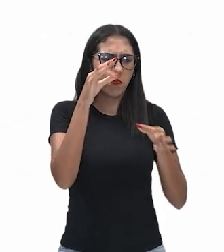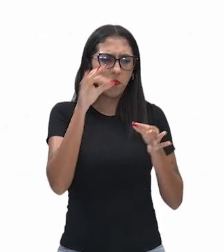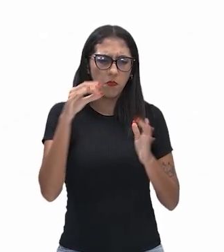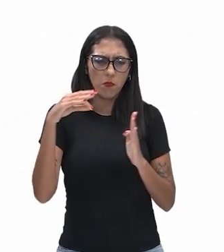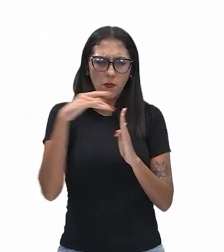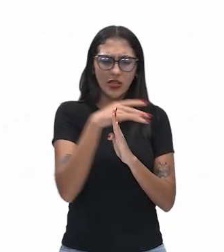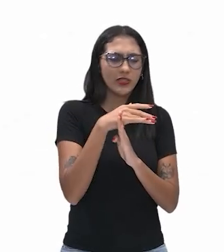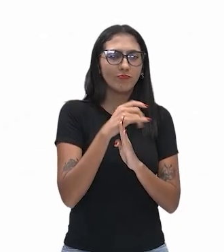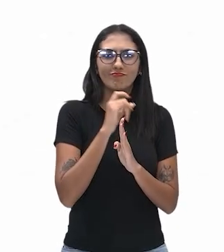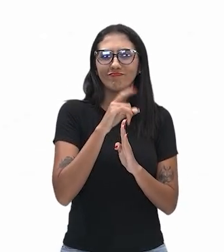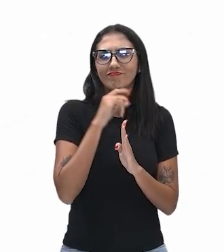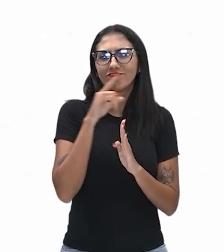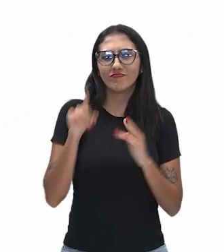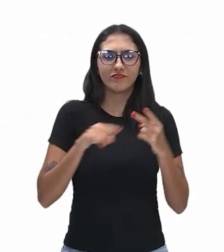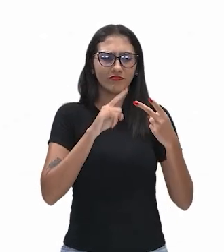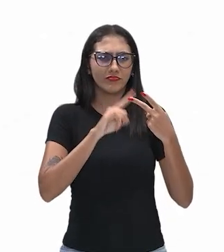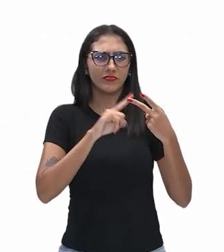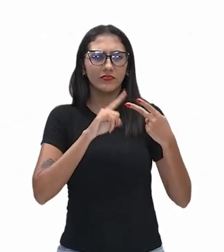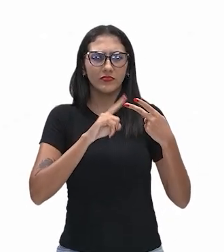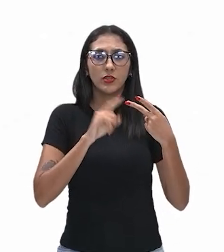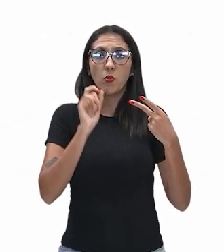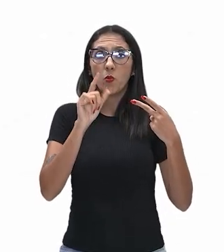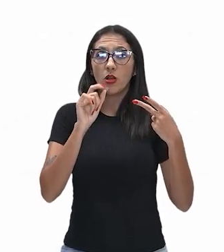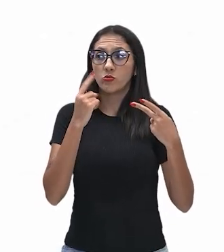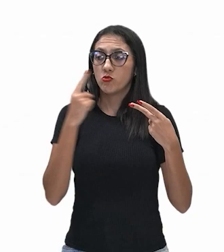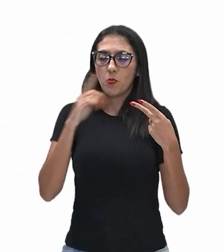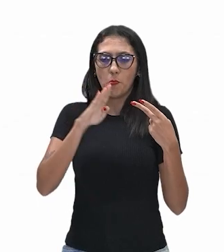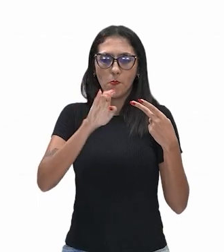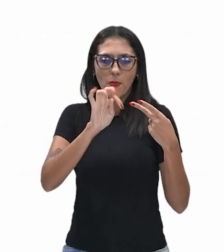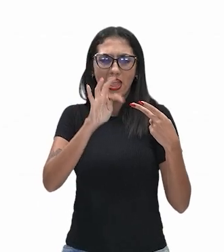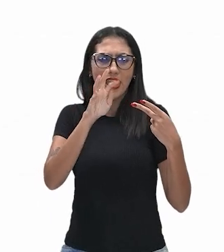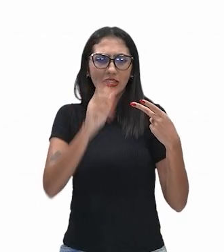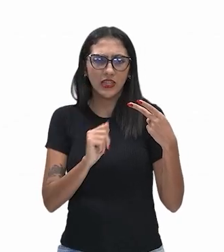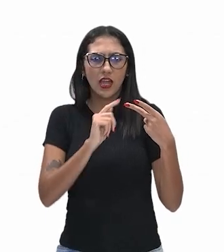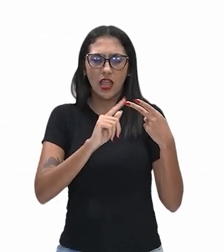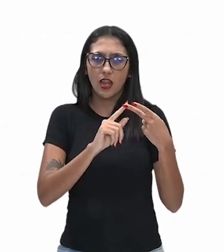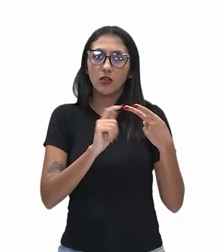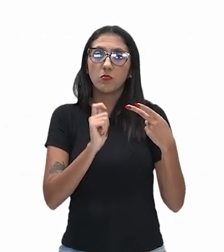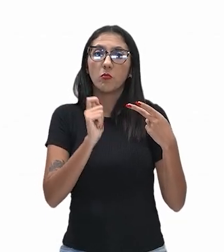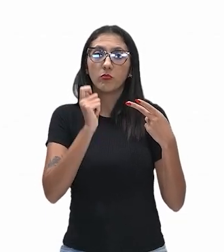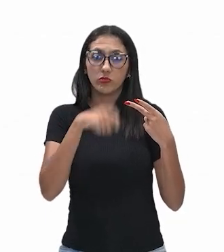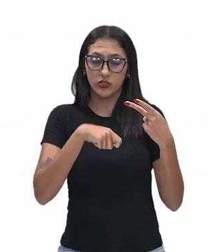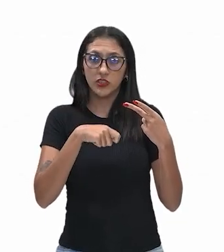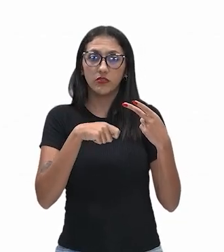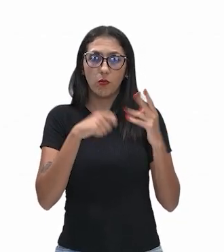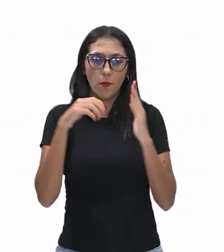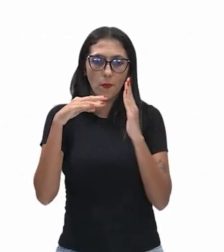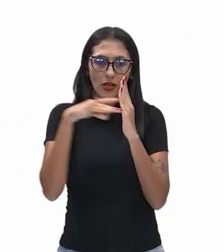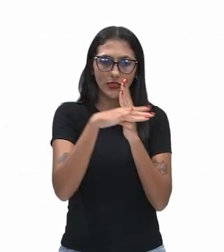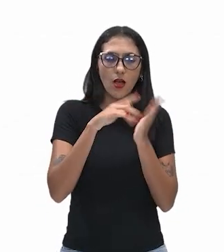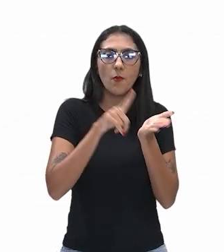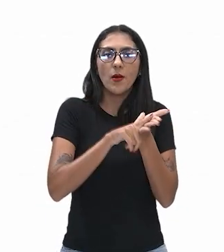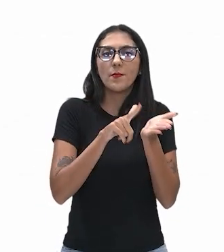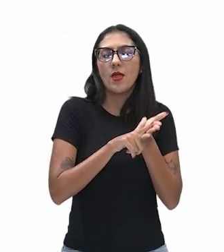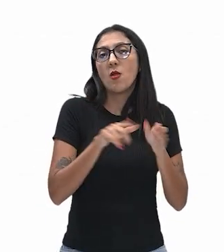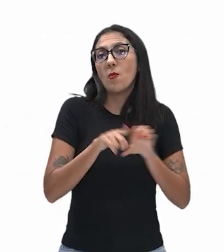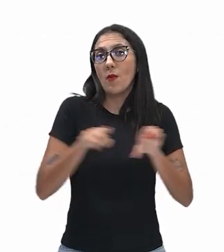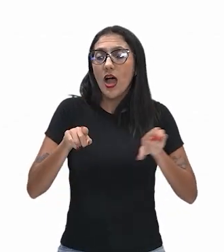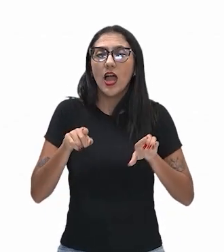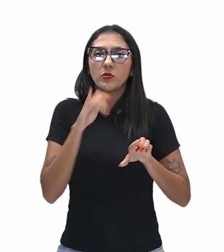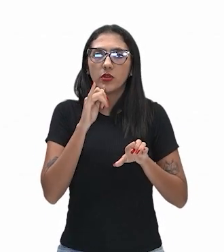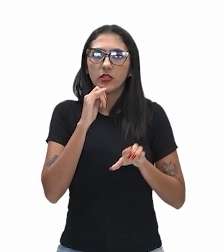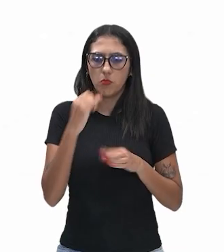beta, ela já consegue passar por uma folhinha de papel, no entanto, ela não consegue passar pelo nosso corpo humano.